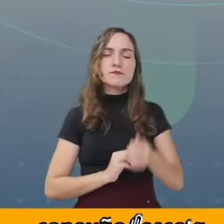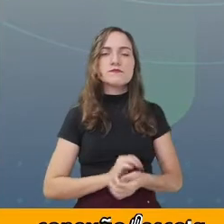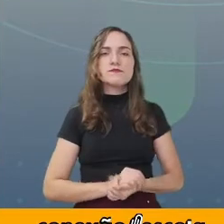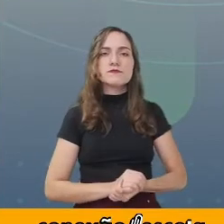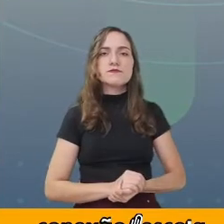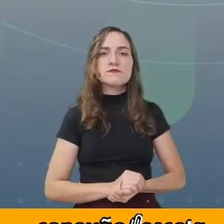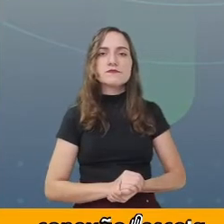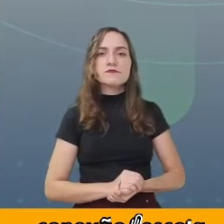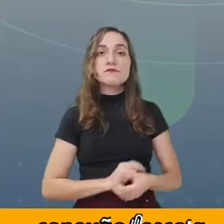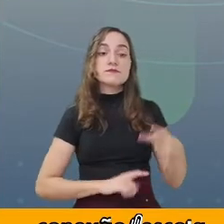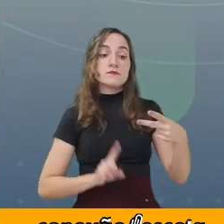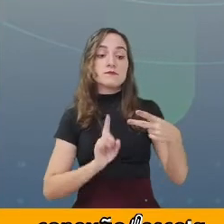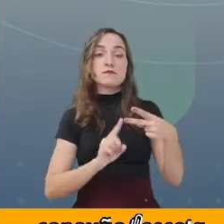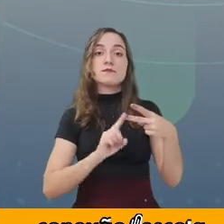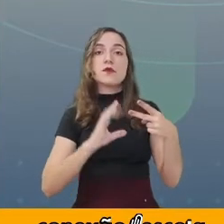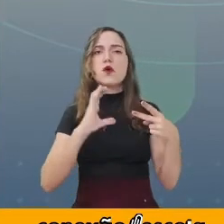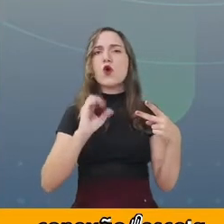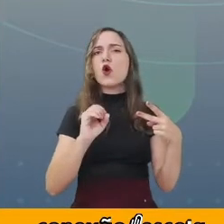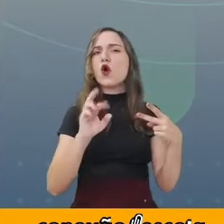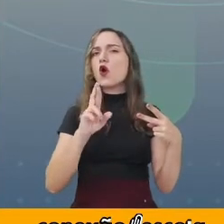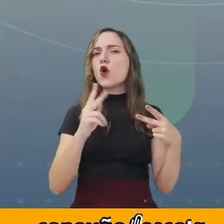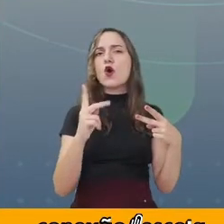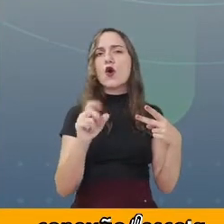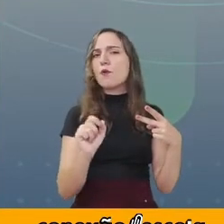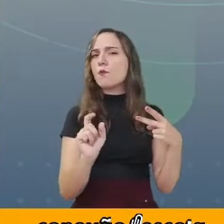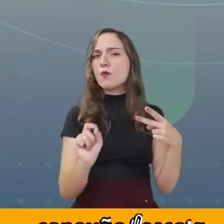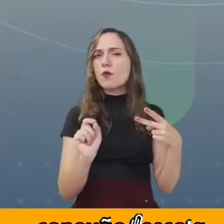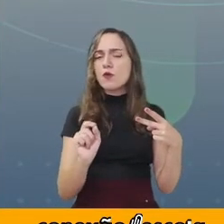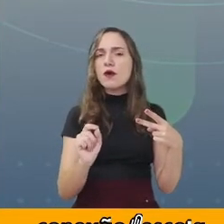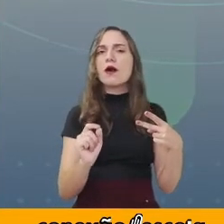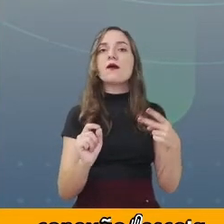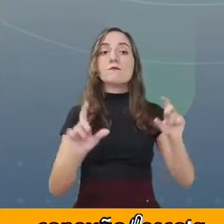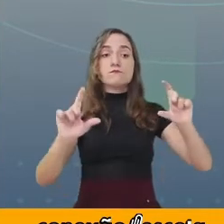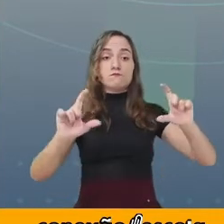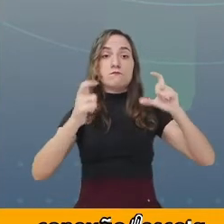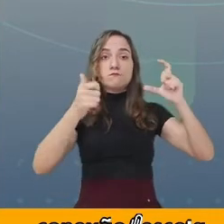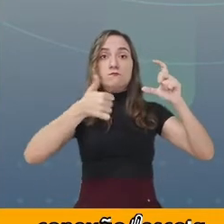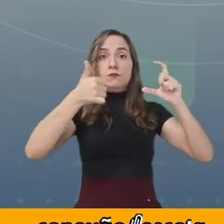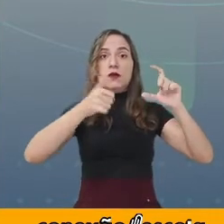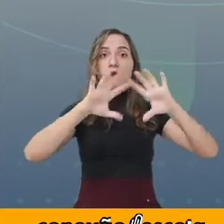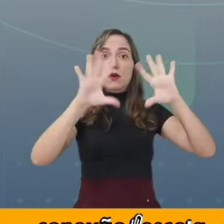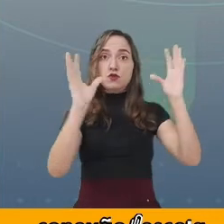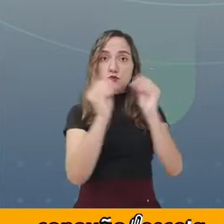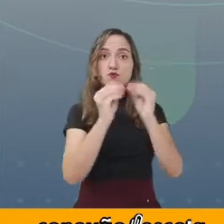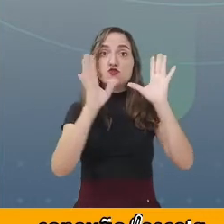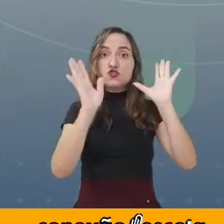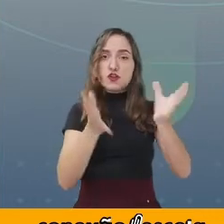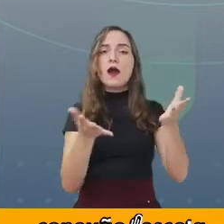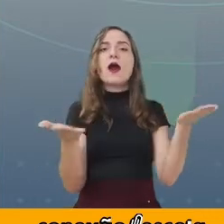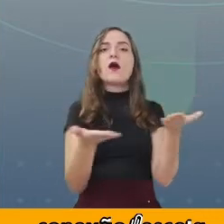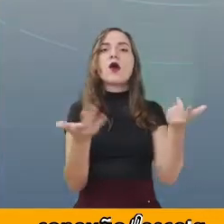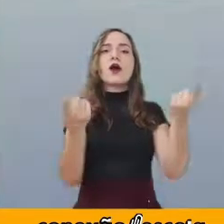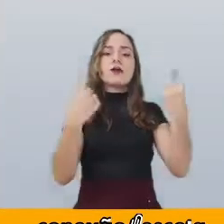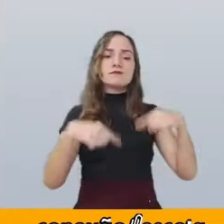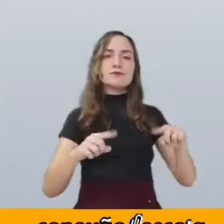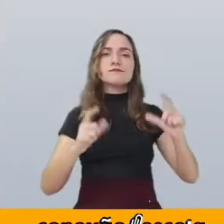O elemento corpo na notícia são as partes do texto